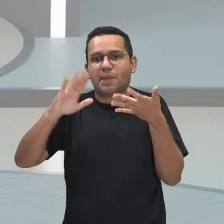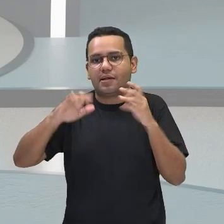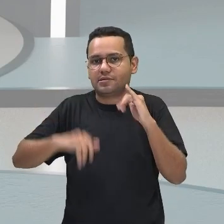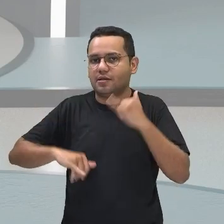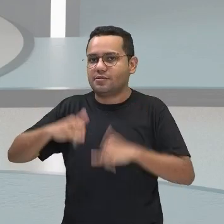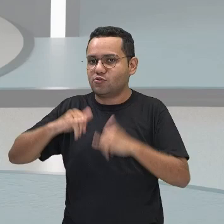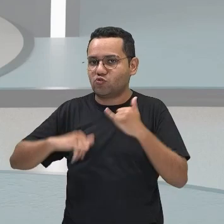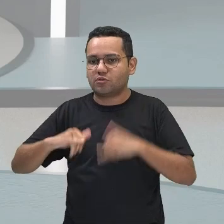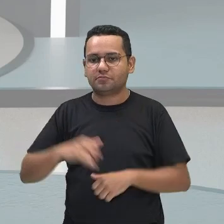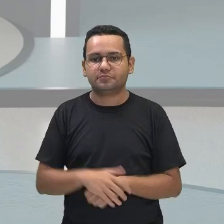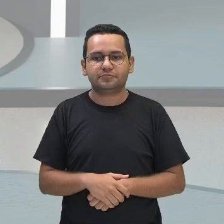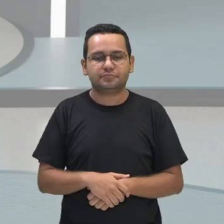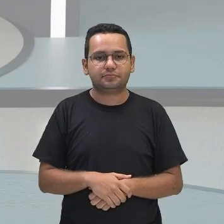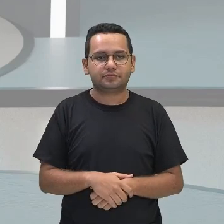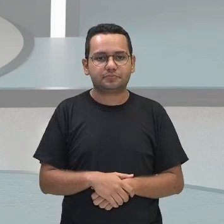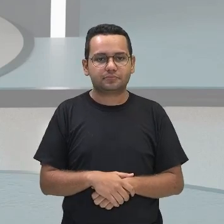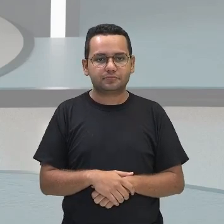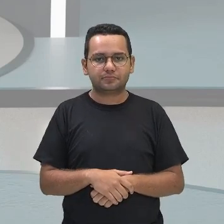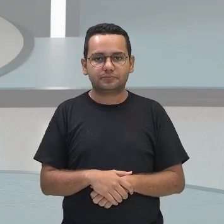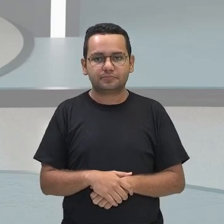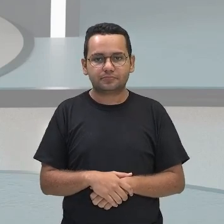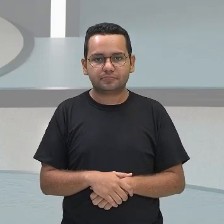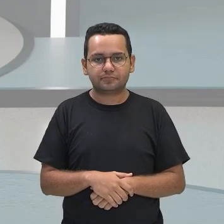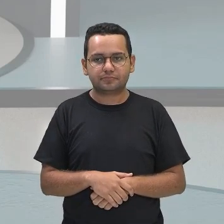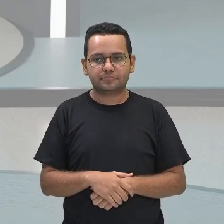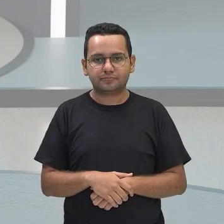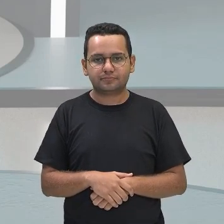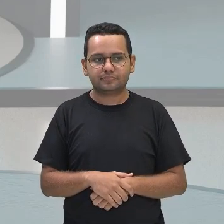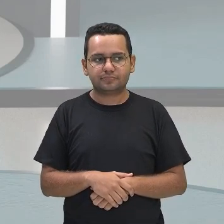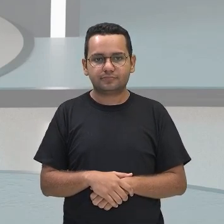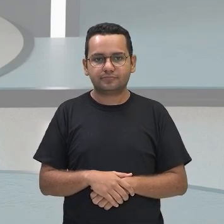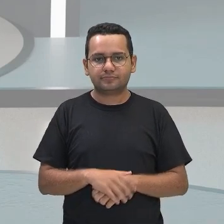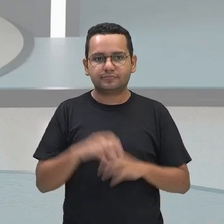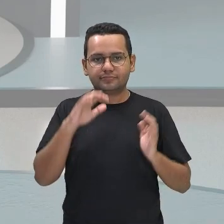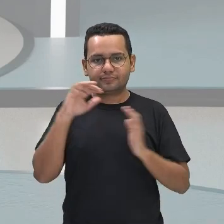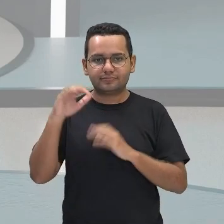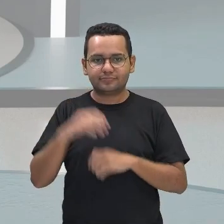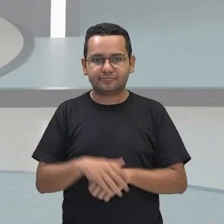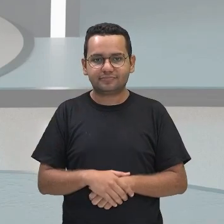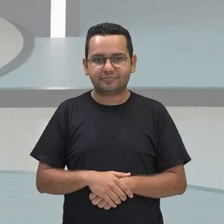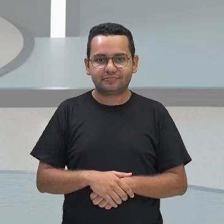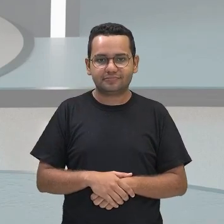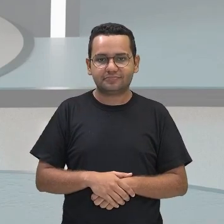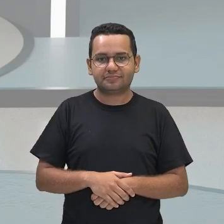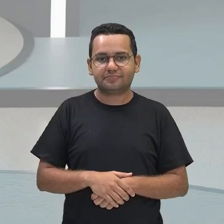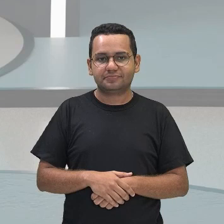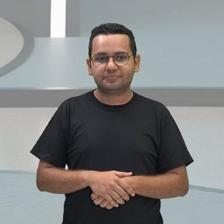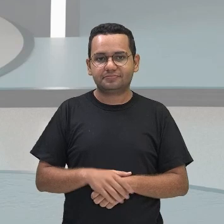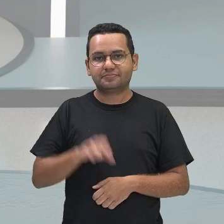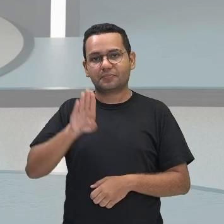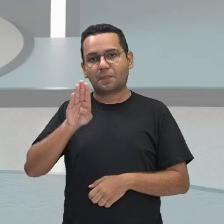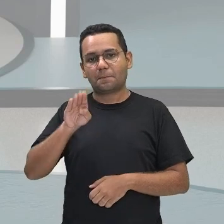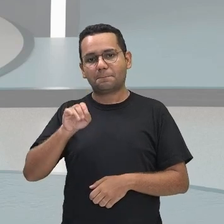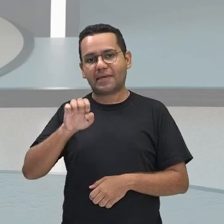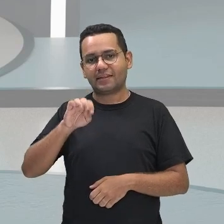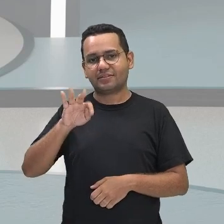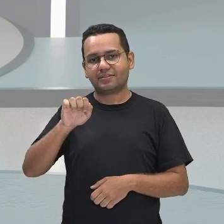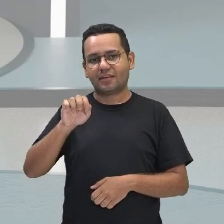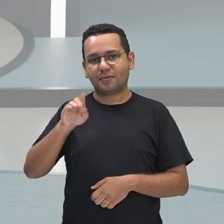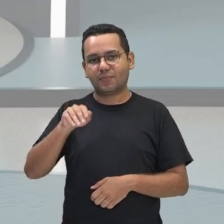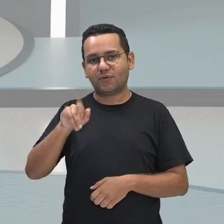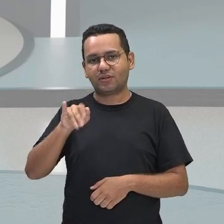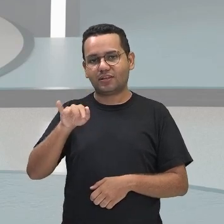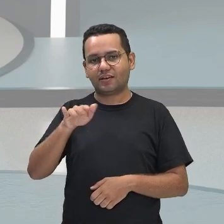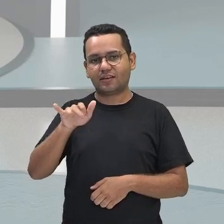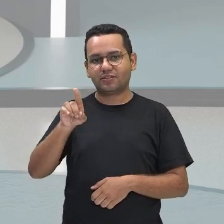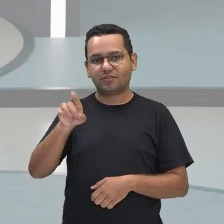Fora esses hormônios, esses esteroides, nós também temos beta-bloqueadores, tá aí, né? Estas substâncias